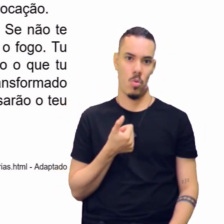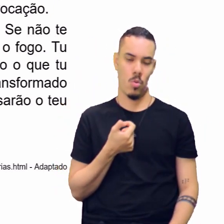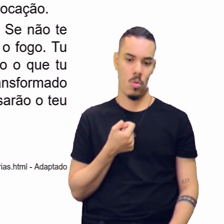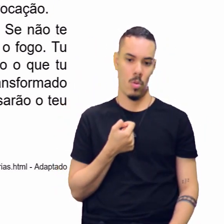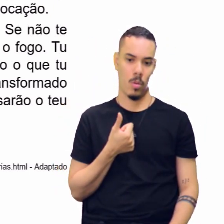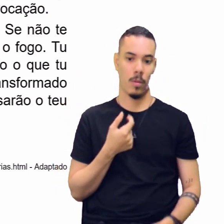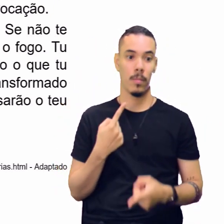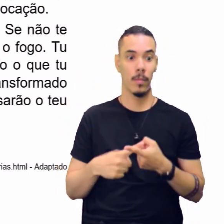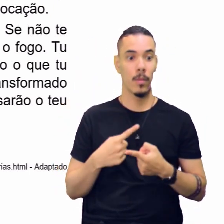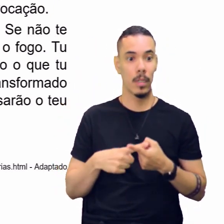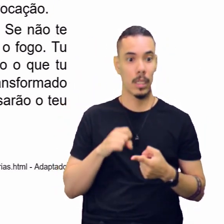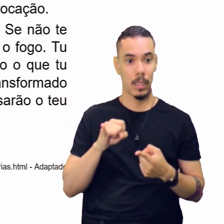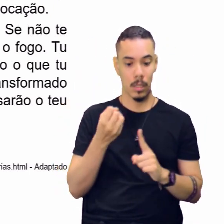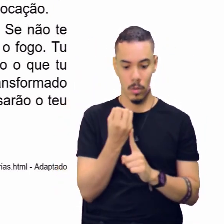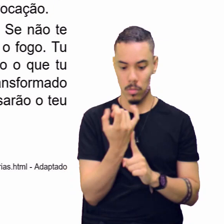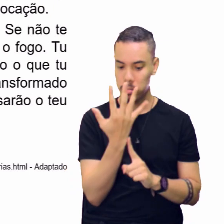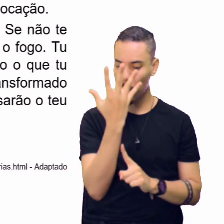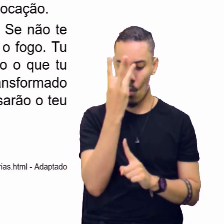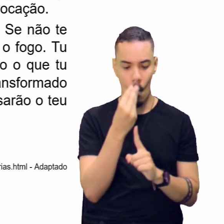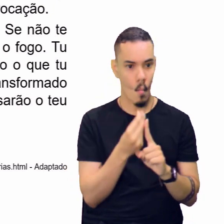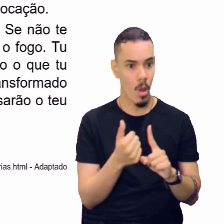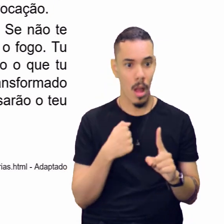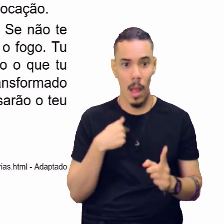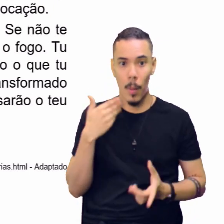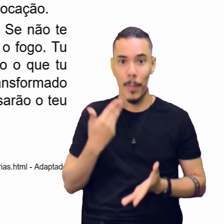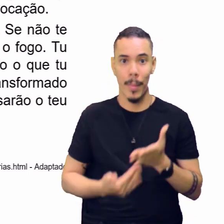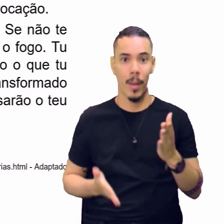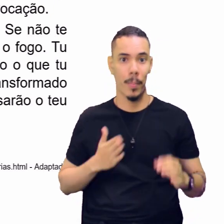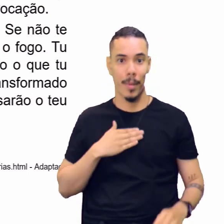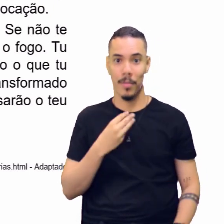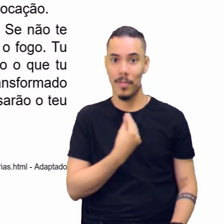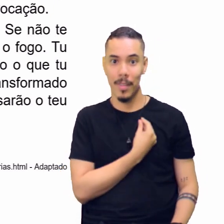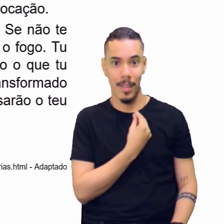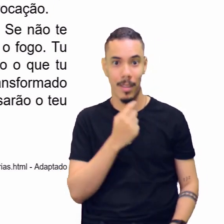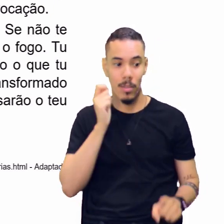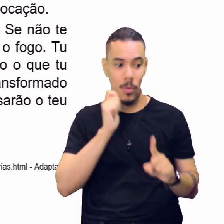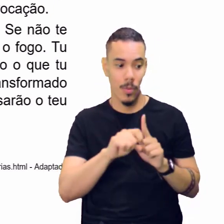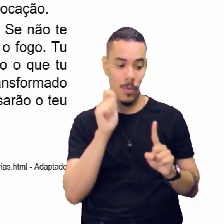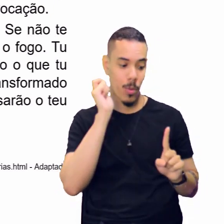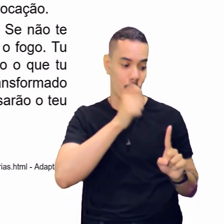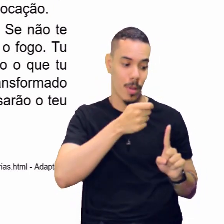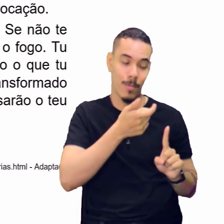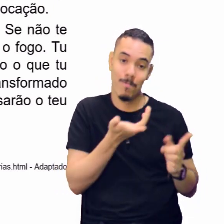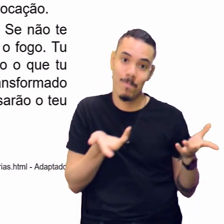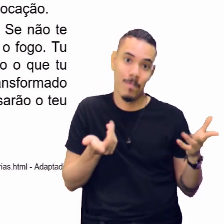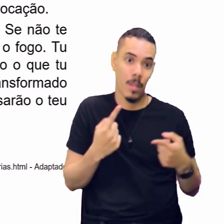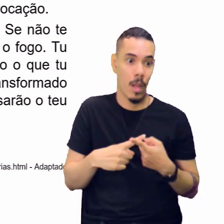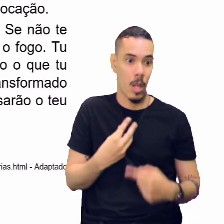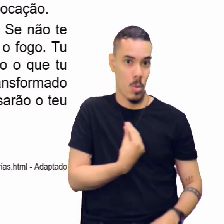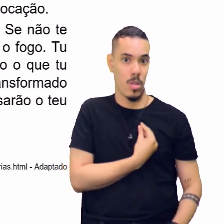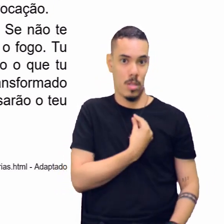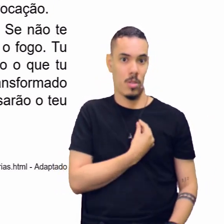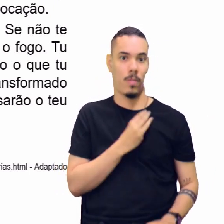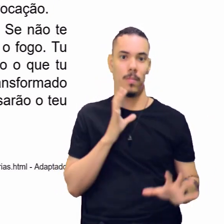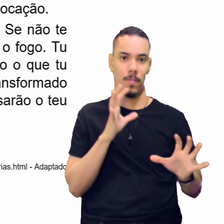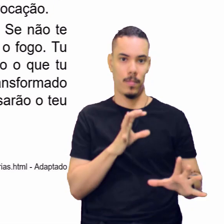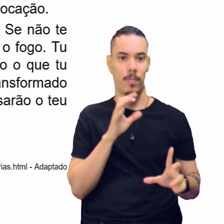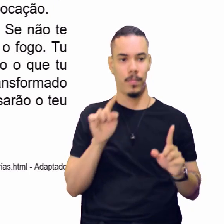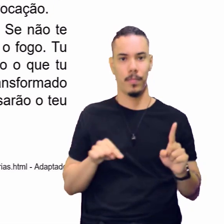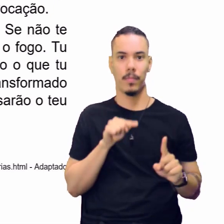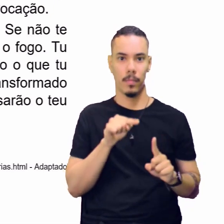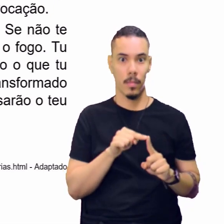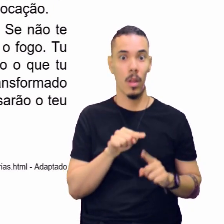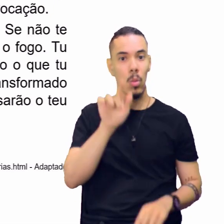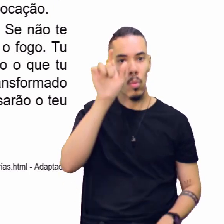não te acender, eu perco o sentido da minha vida. Eu existo para acender o fogo.